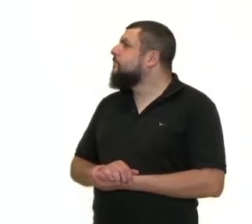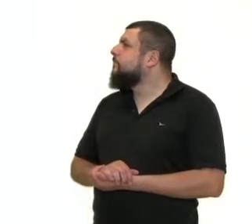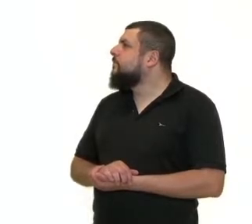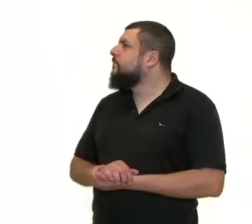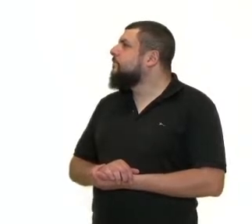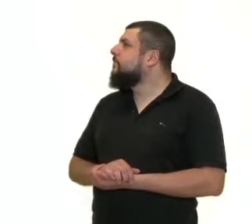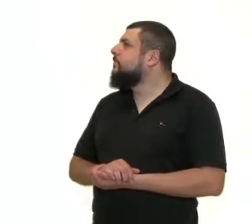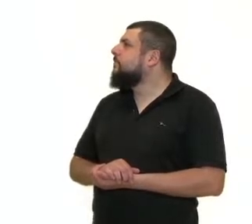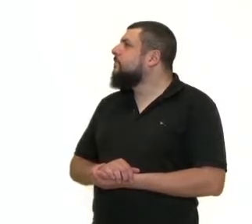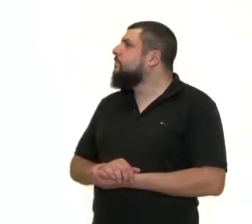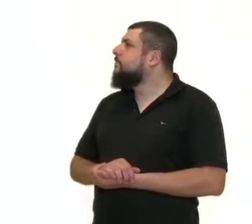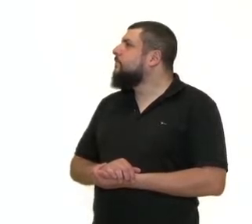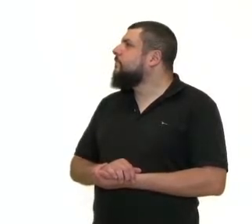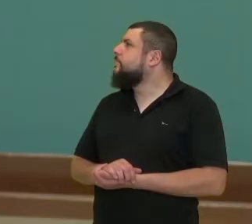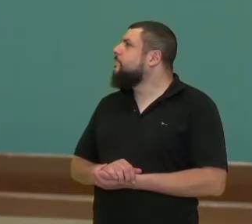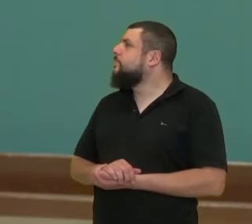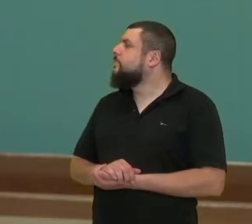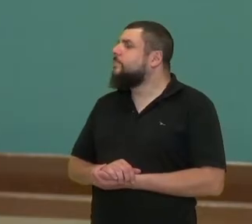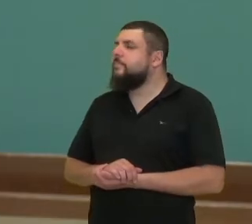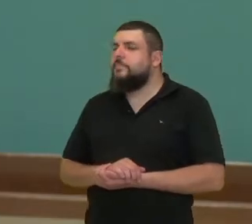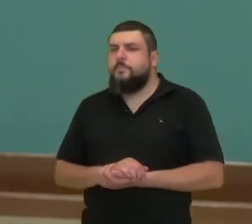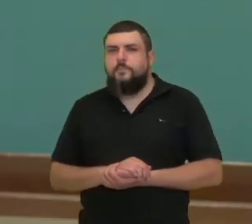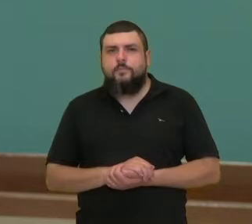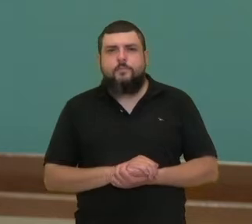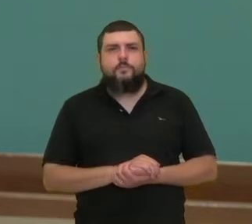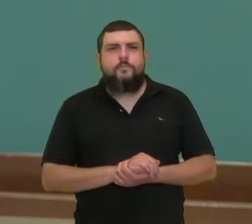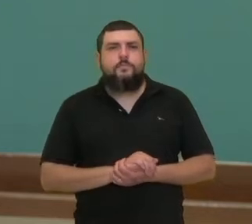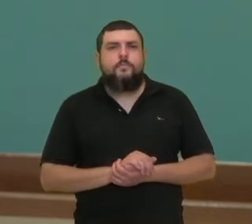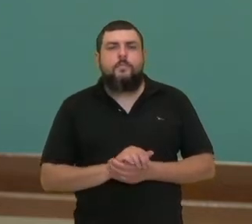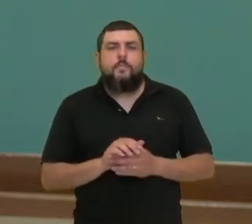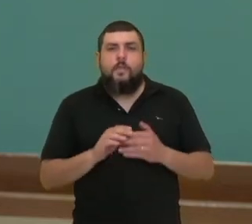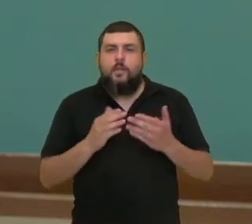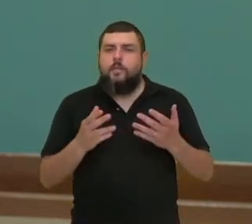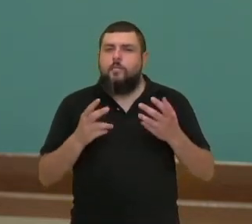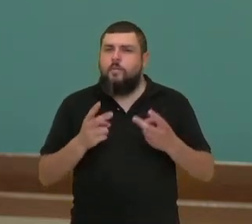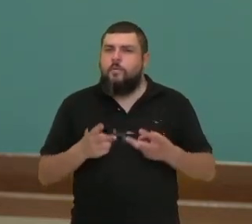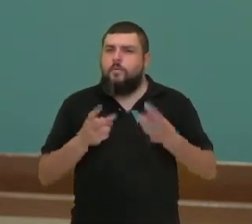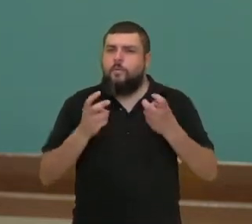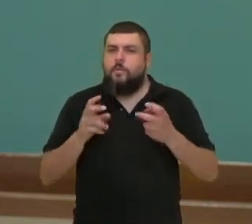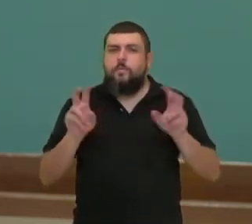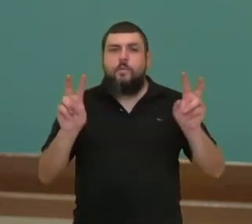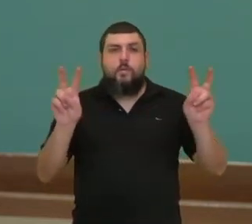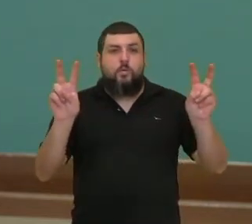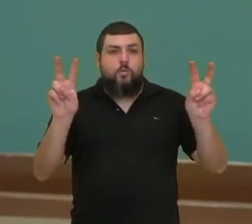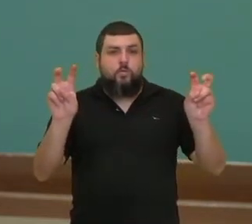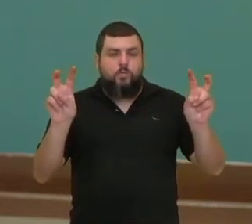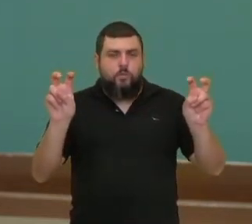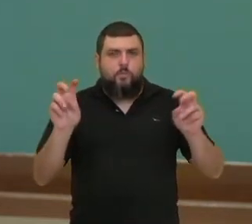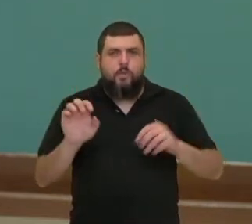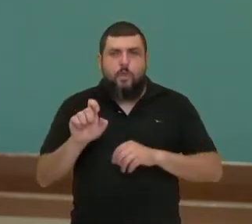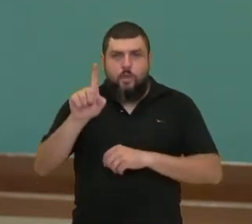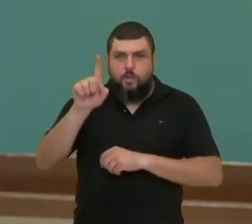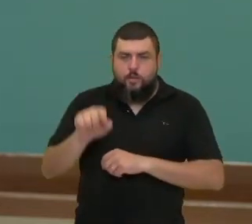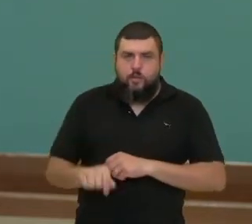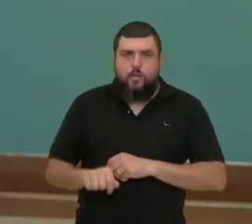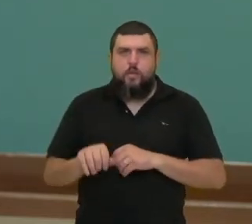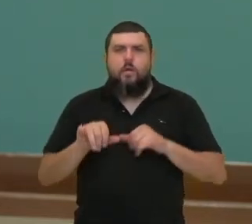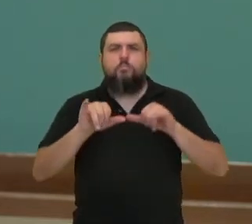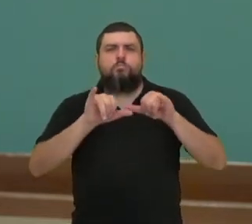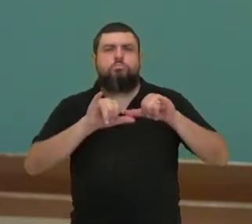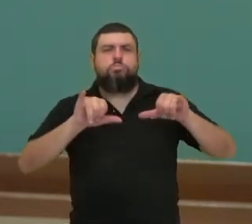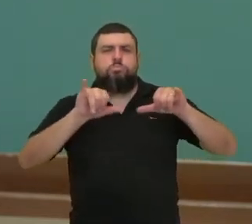que seja dirigida a crianças. Então percebemos aqui, né, o tema dessa reportagem que fala sobre a publicidade